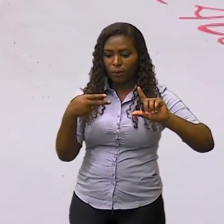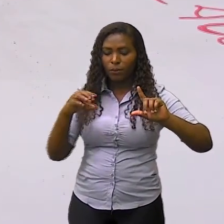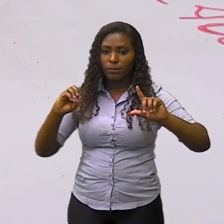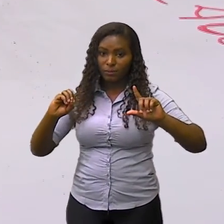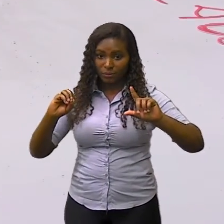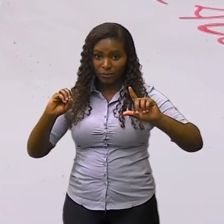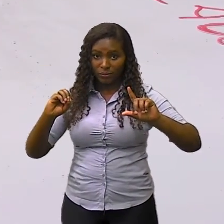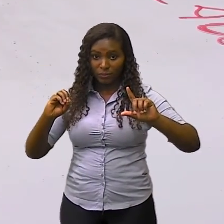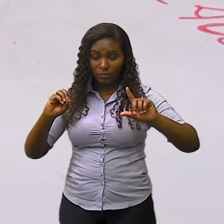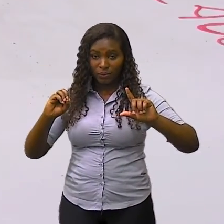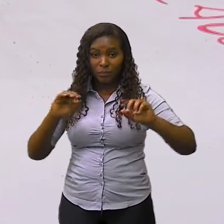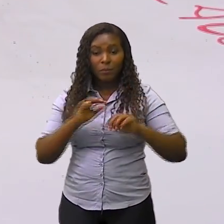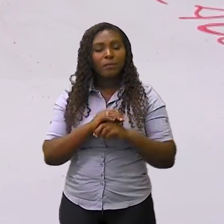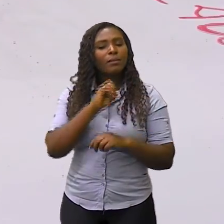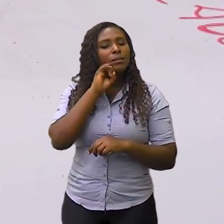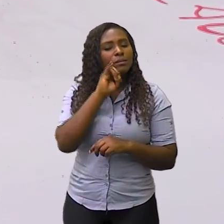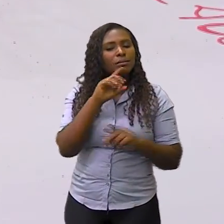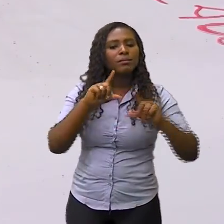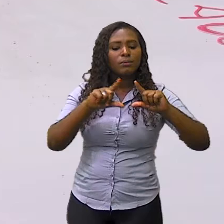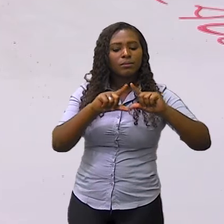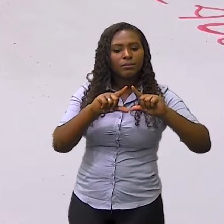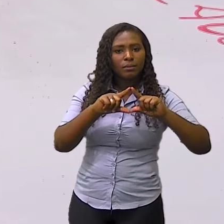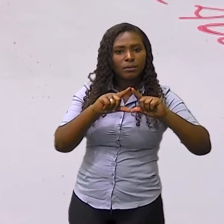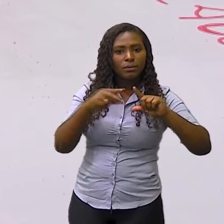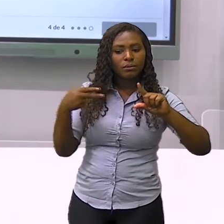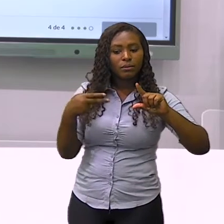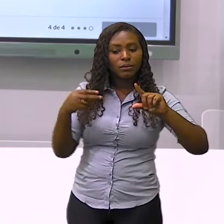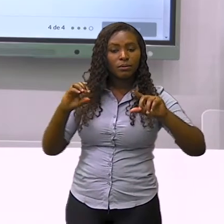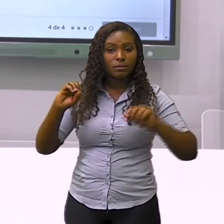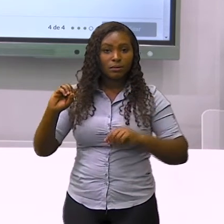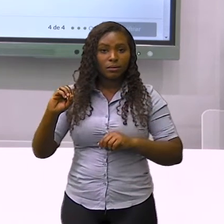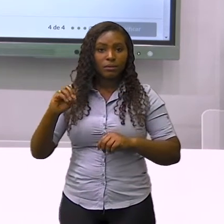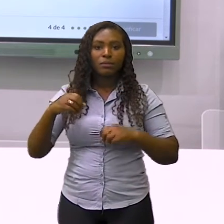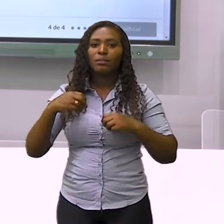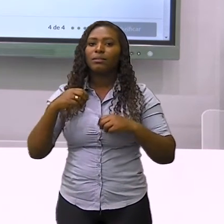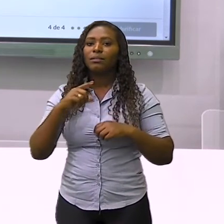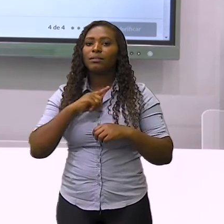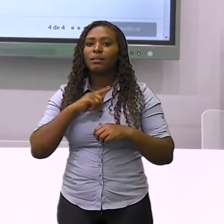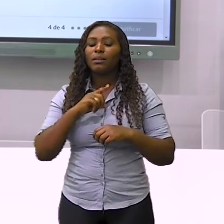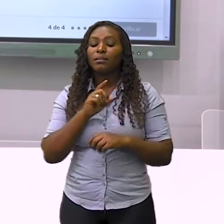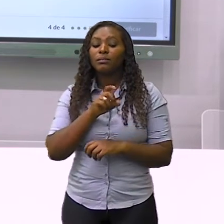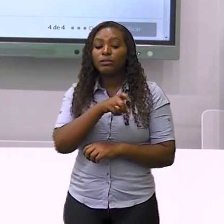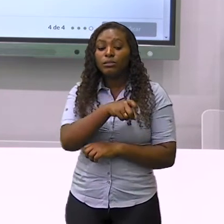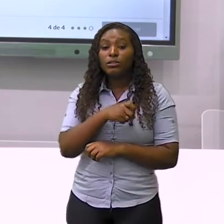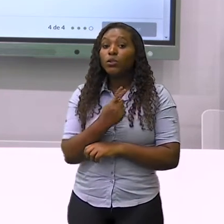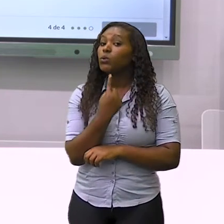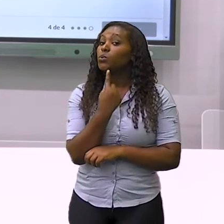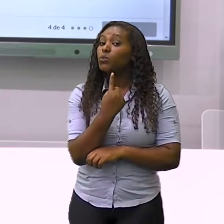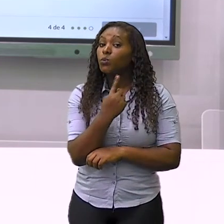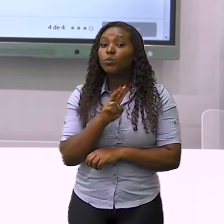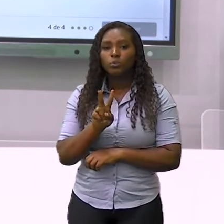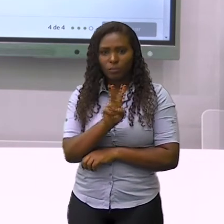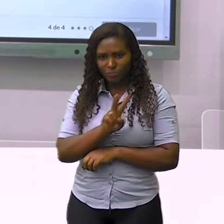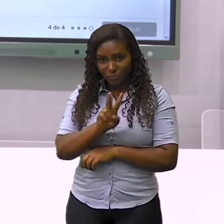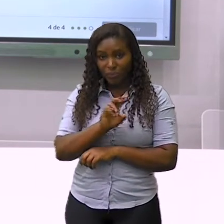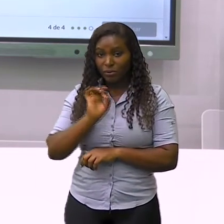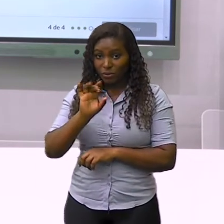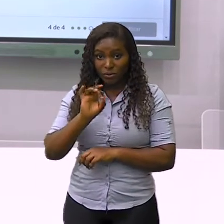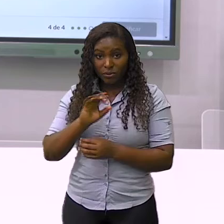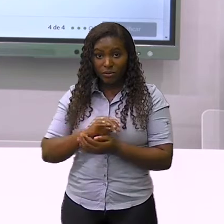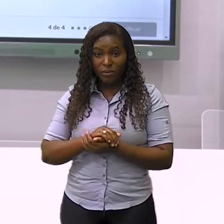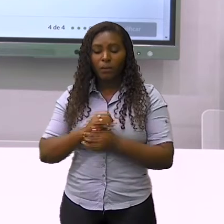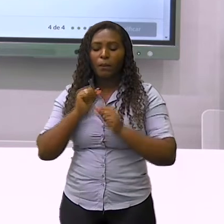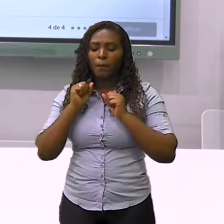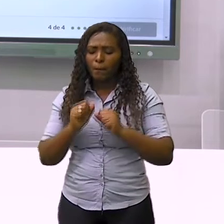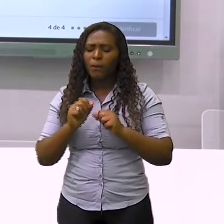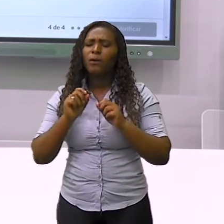dá menos 12. Então, se eu pegar 4 e menos 3, vamos ver. 4